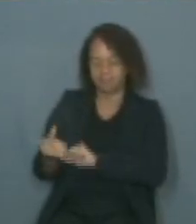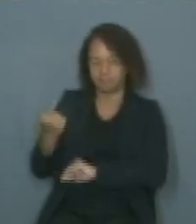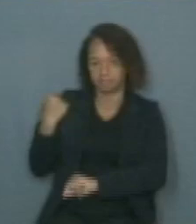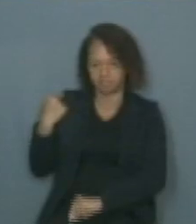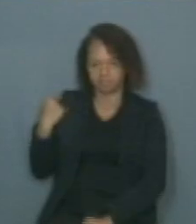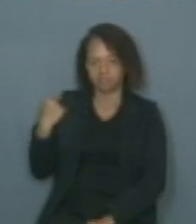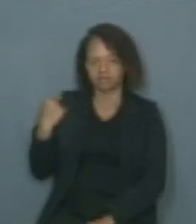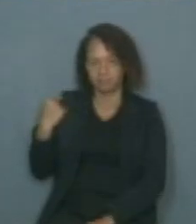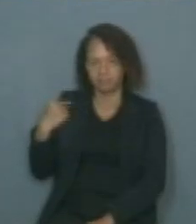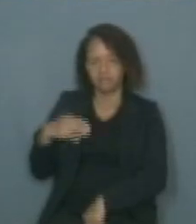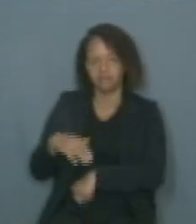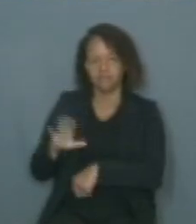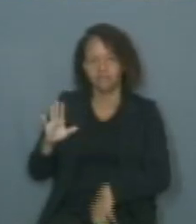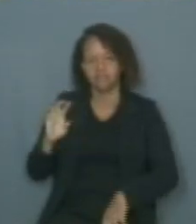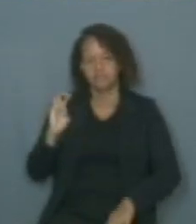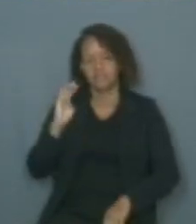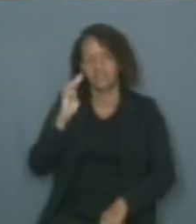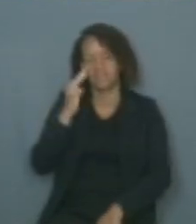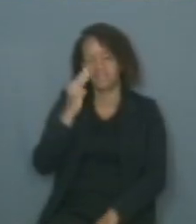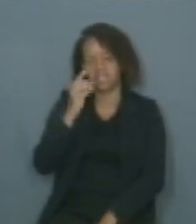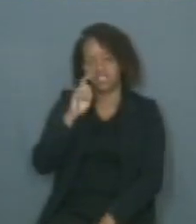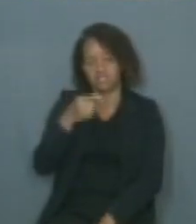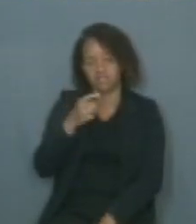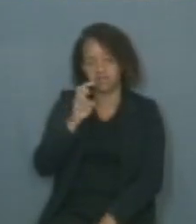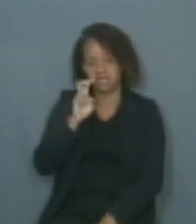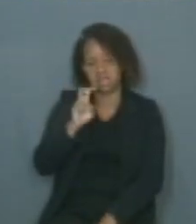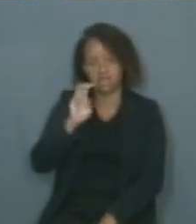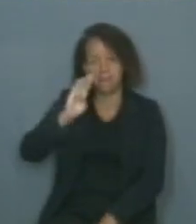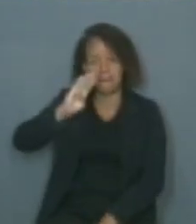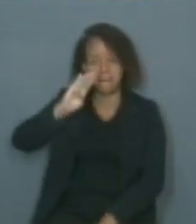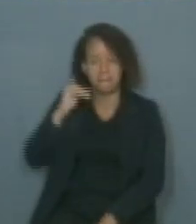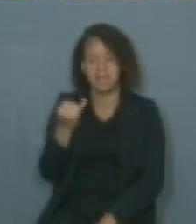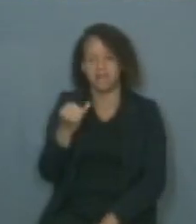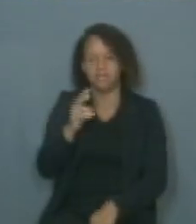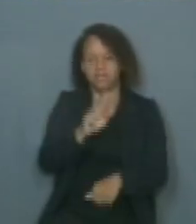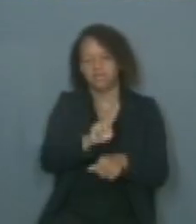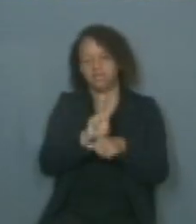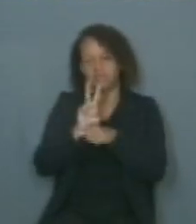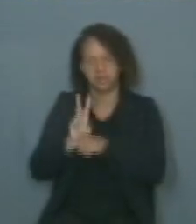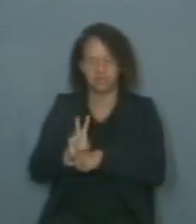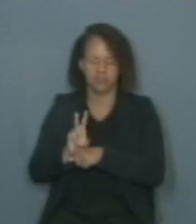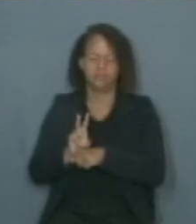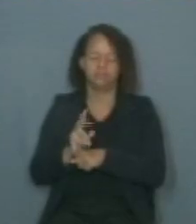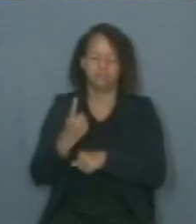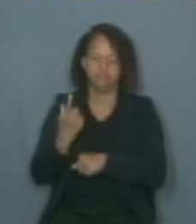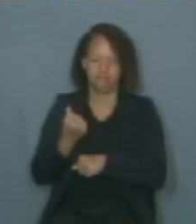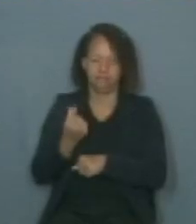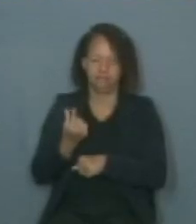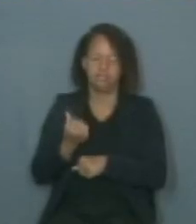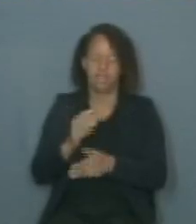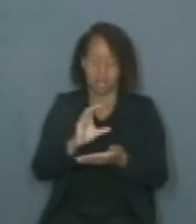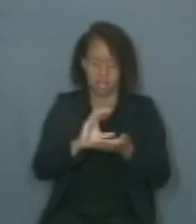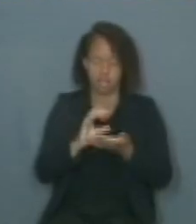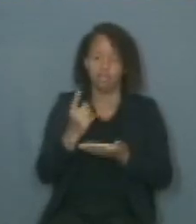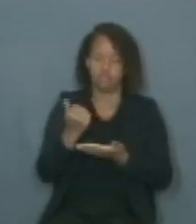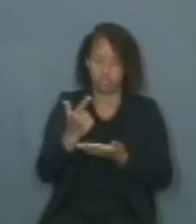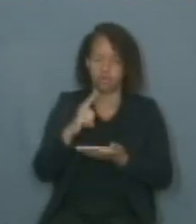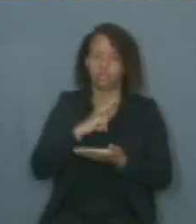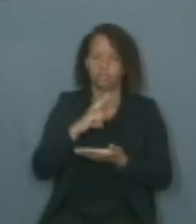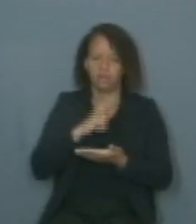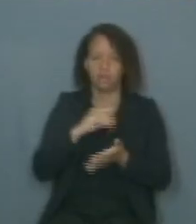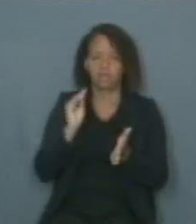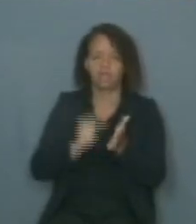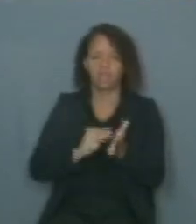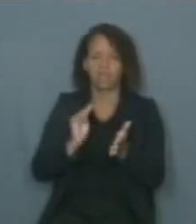anterior, foram mais de 3,5 bilhões de reais em empréstimos. Recurso tem, o que falta